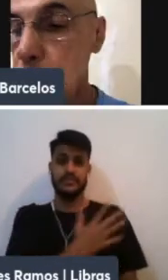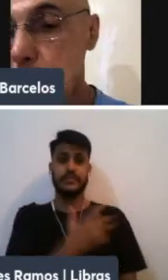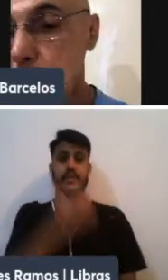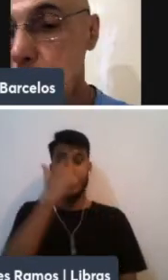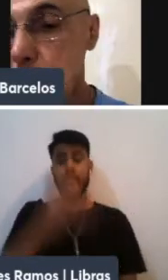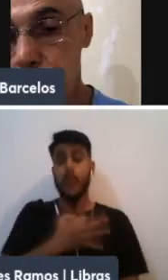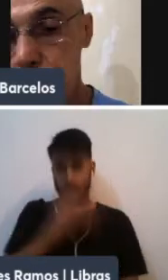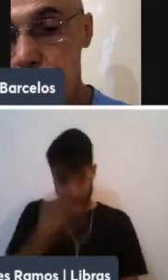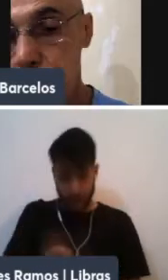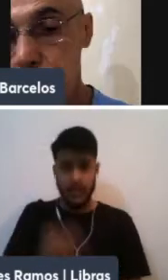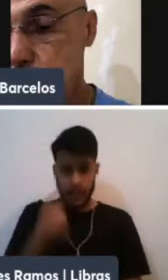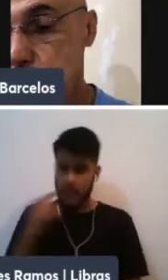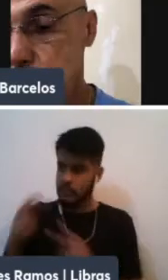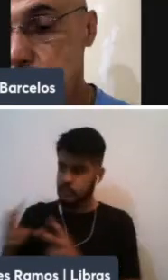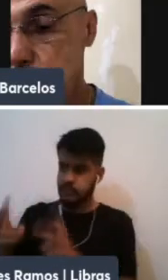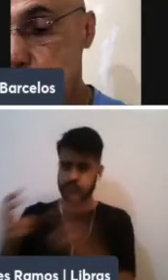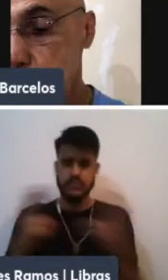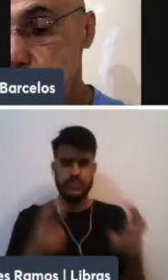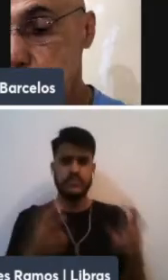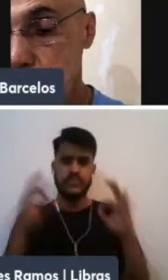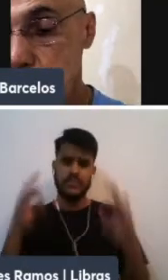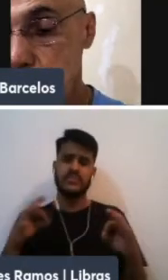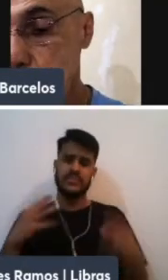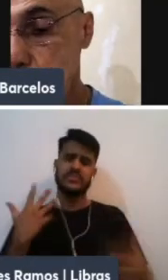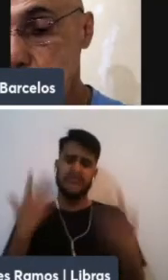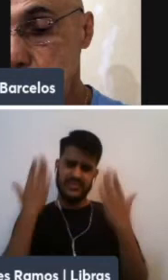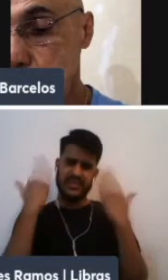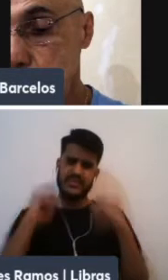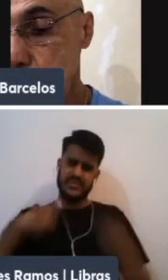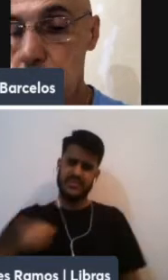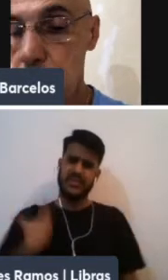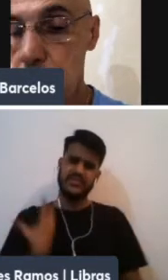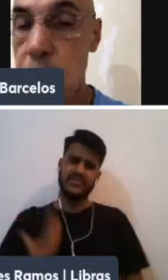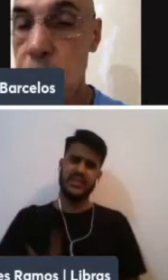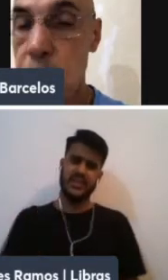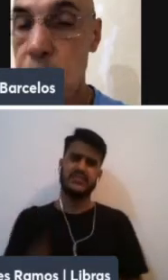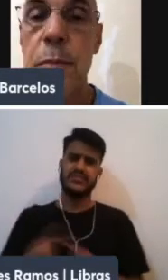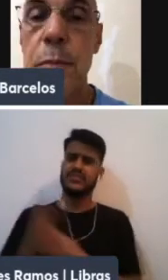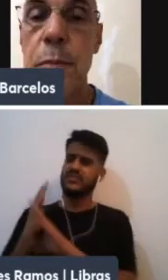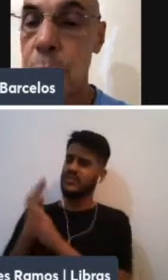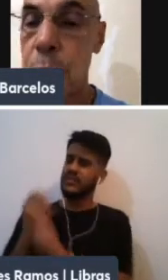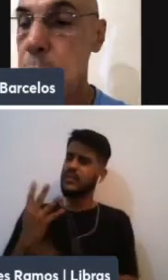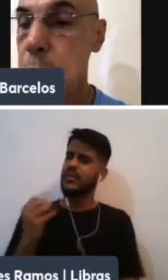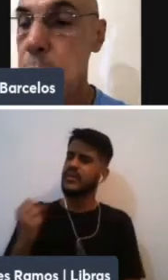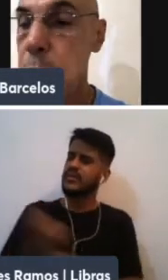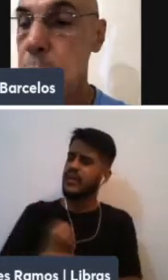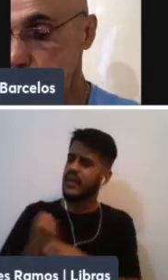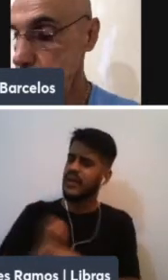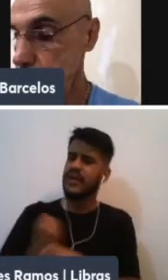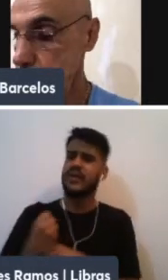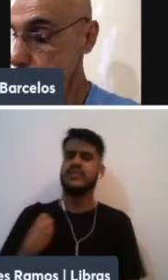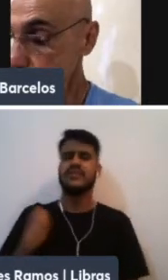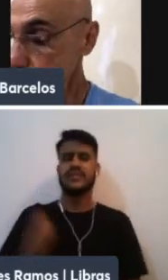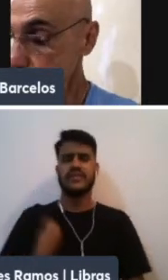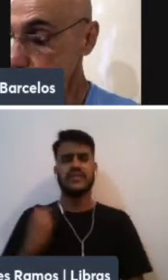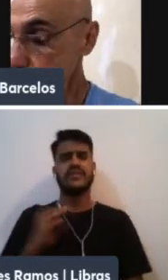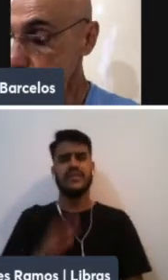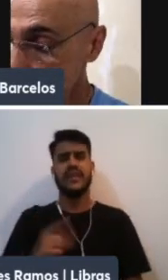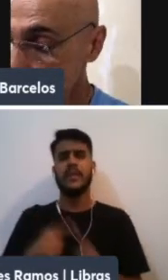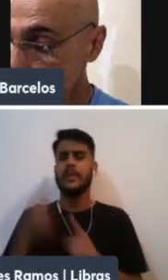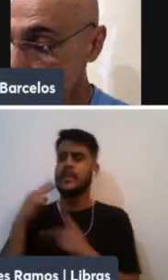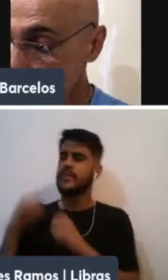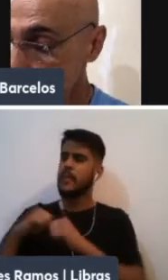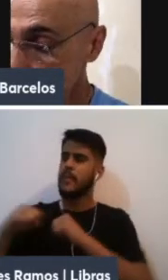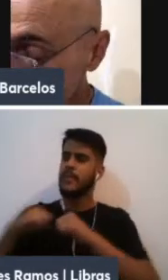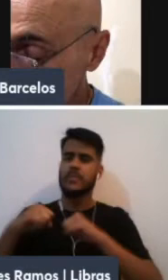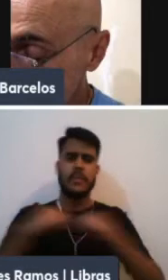cansaço, né, de ver, depois de 40 anos militando, e ver isso, vê que hoje os movimentos sociais, eles